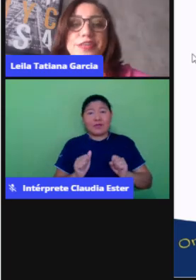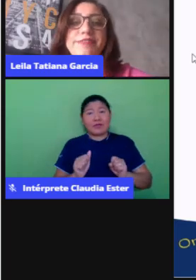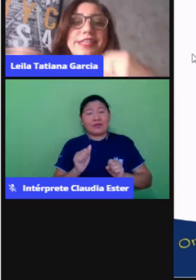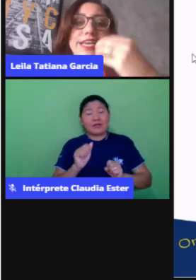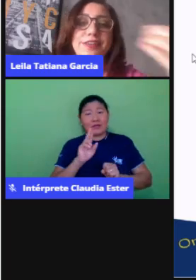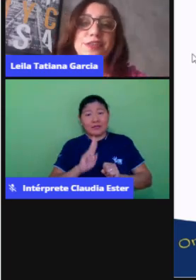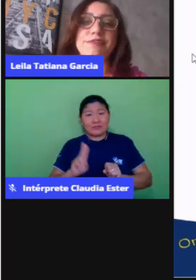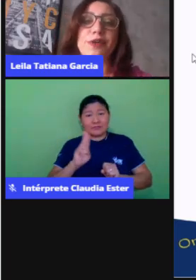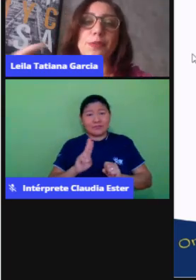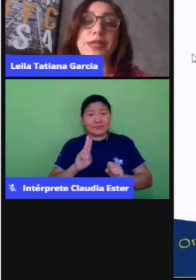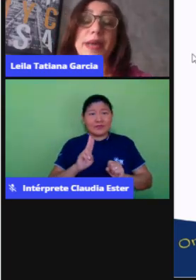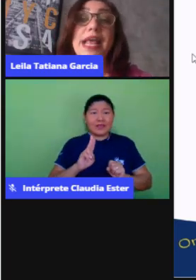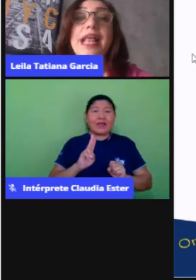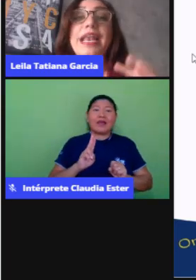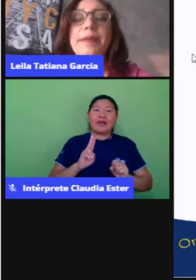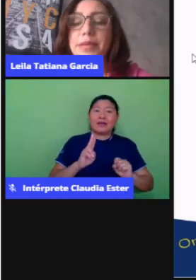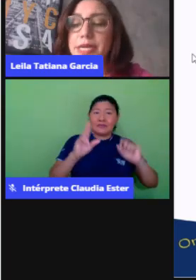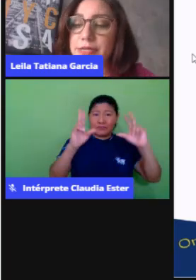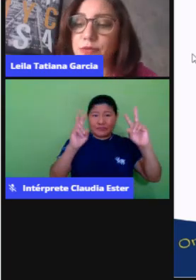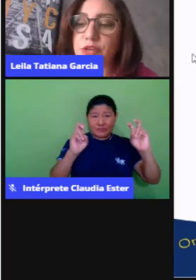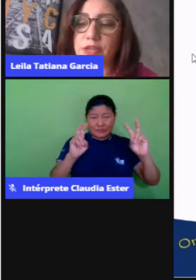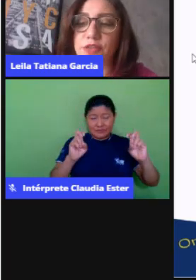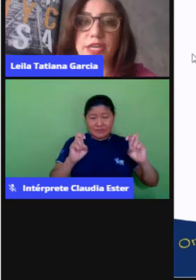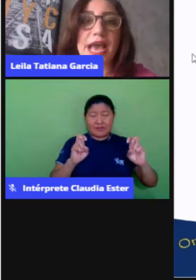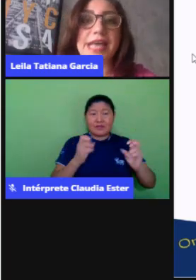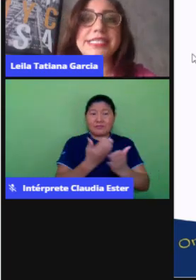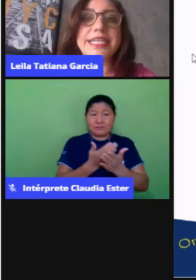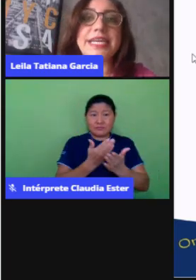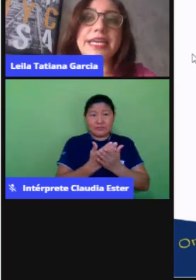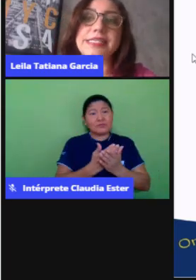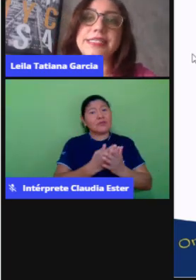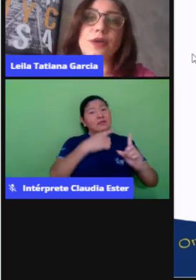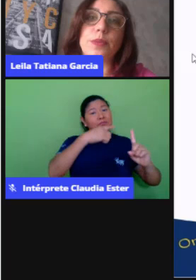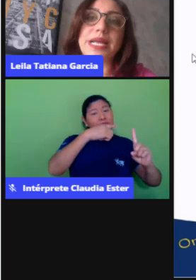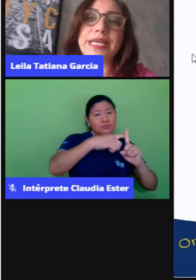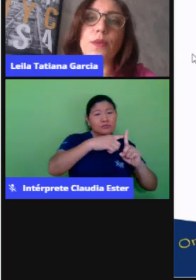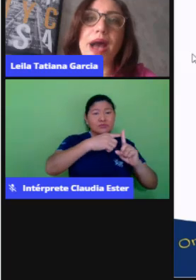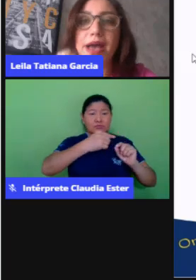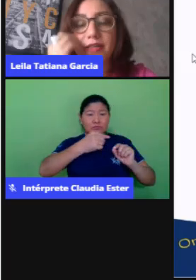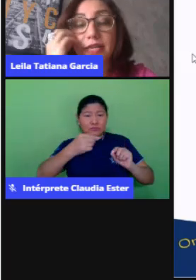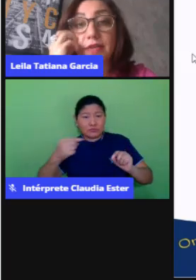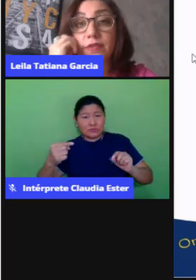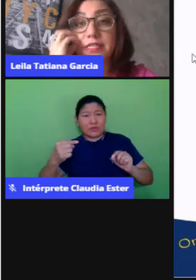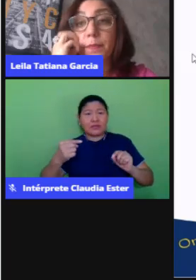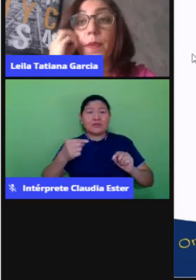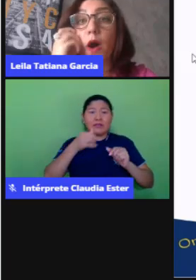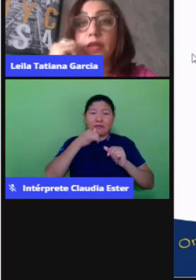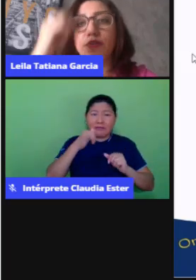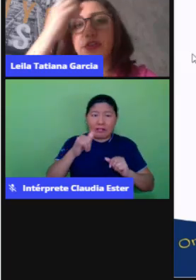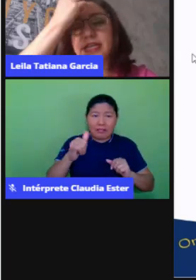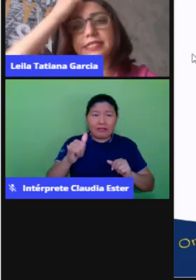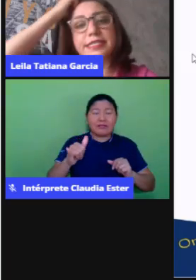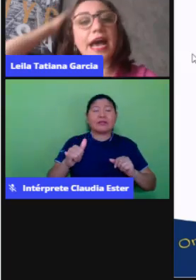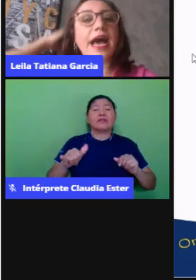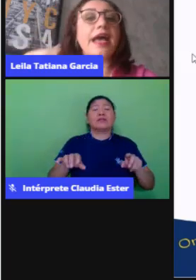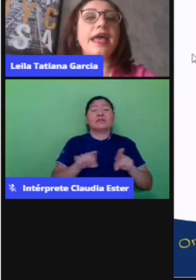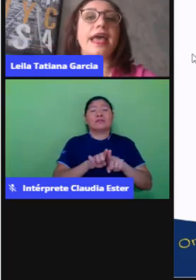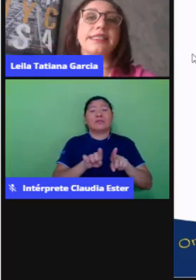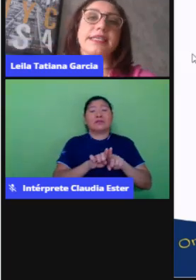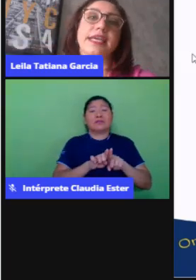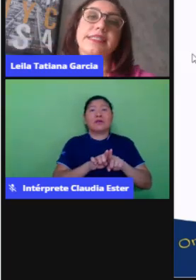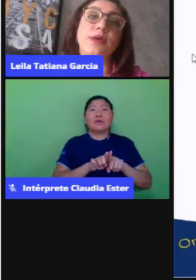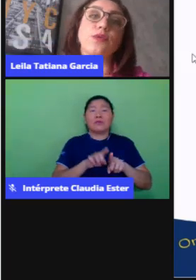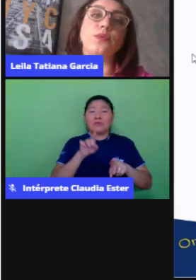né? Positiva, negativa, como trabalhar. Lembrando, gente, que as tirinhas são uma linguagem que você pode